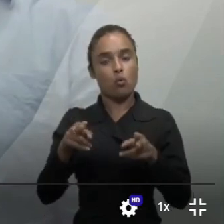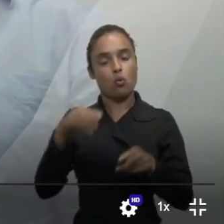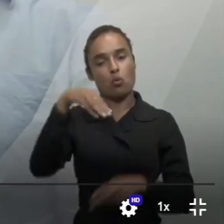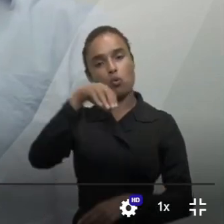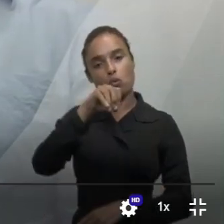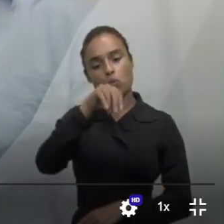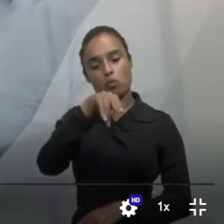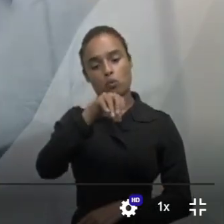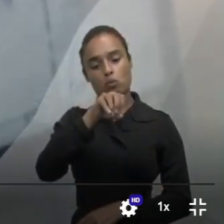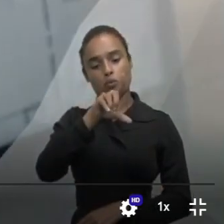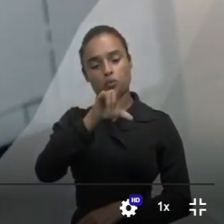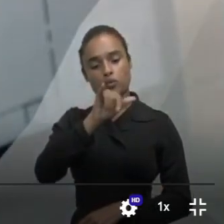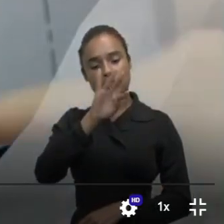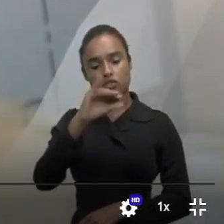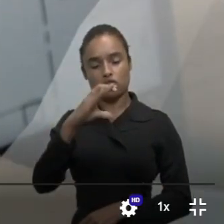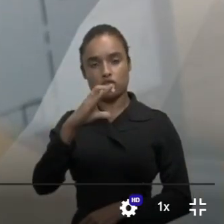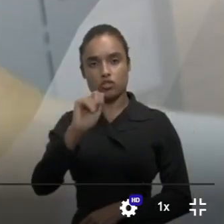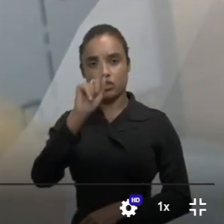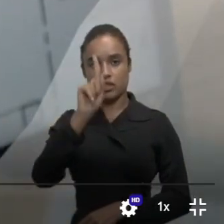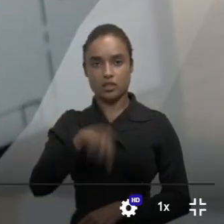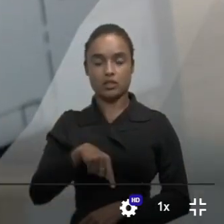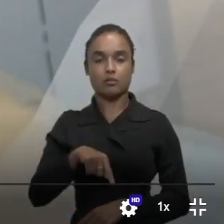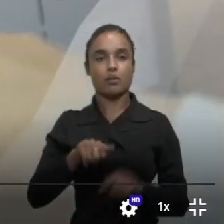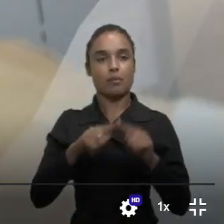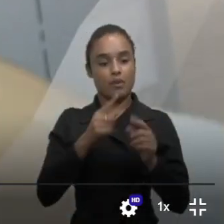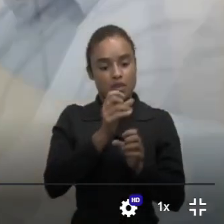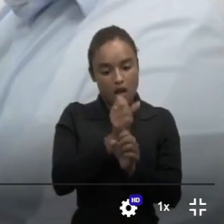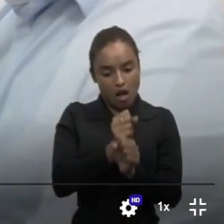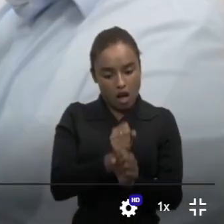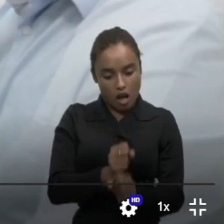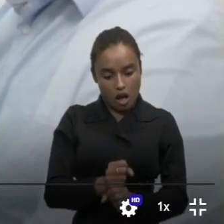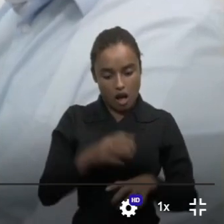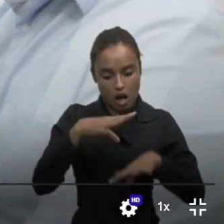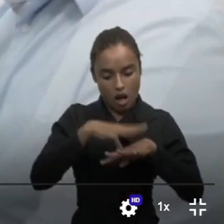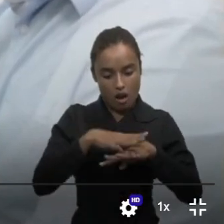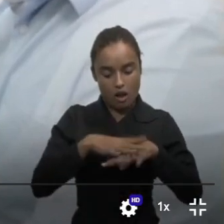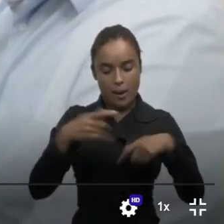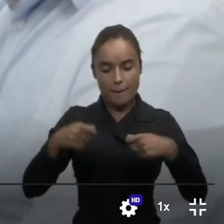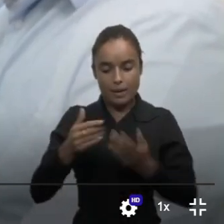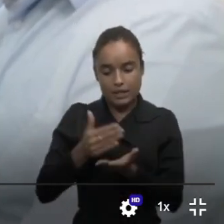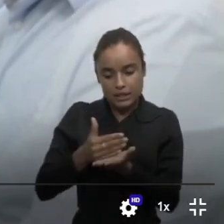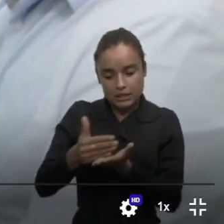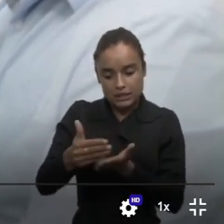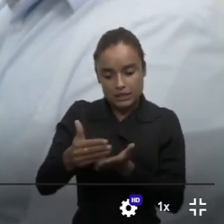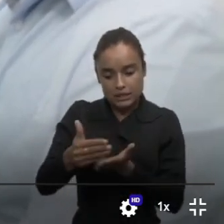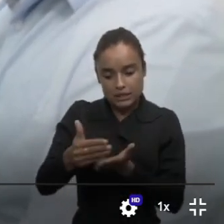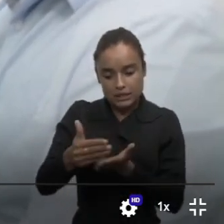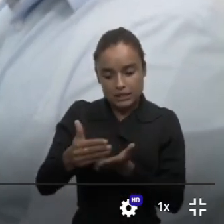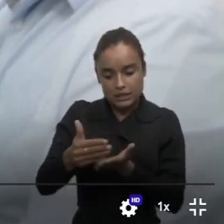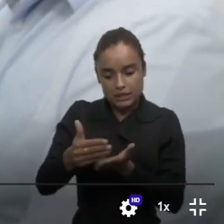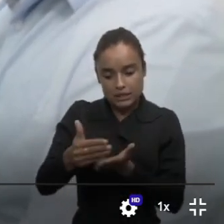de forma conjunta. E o cálculo das vigas em T deve ser considerado logo no início do projeto